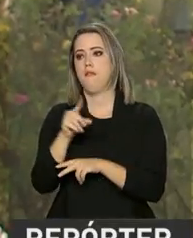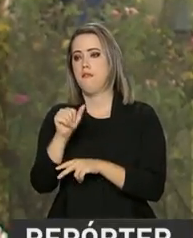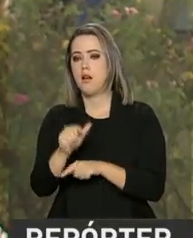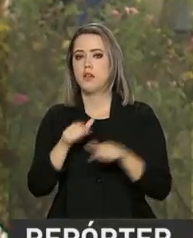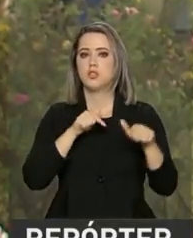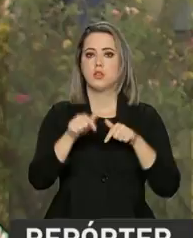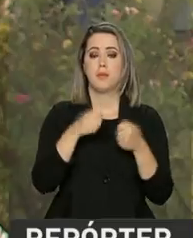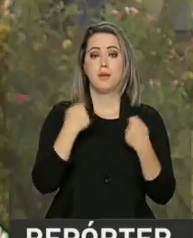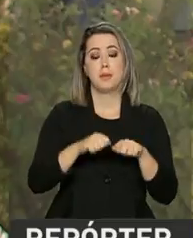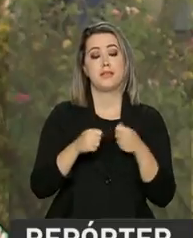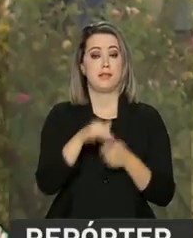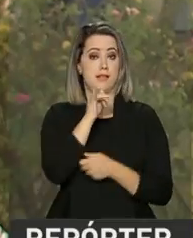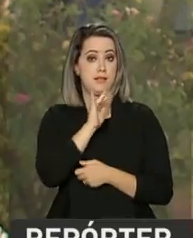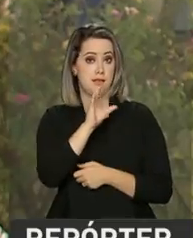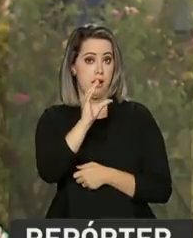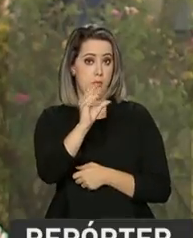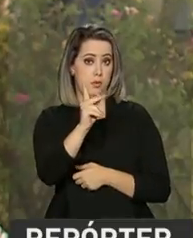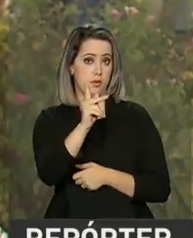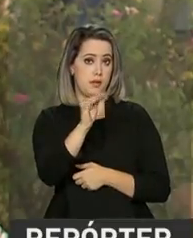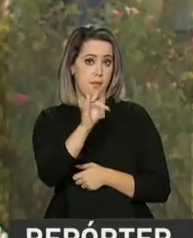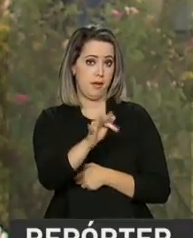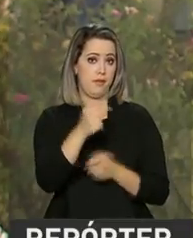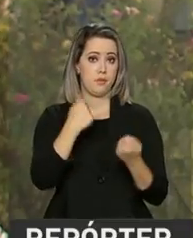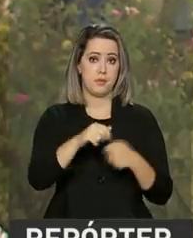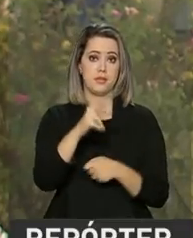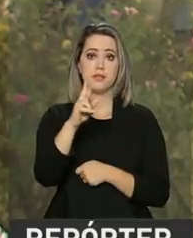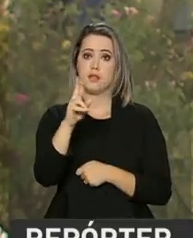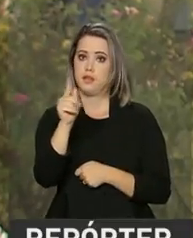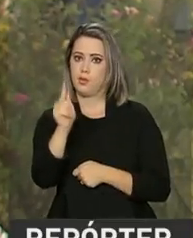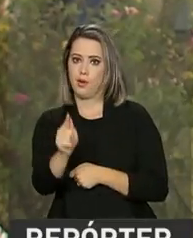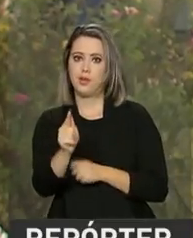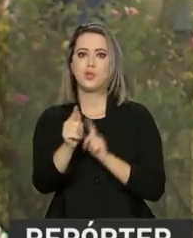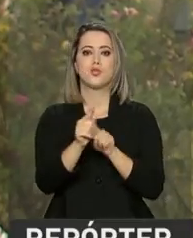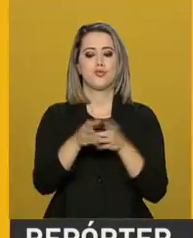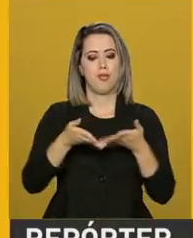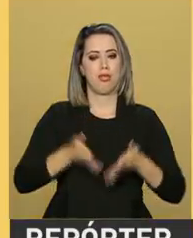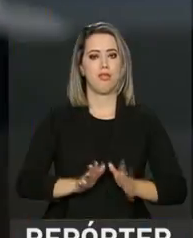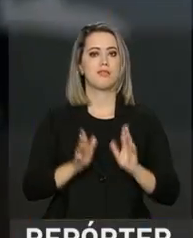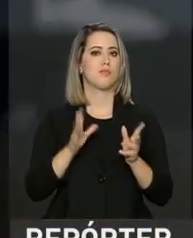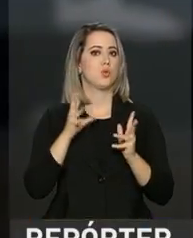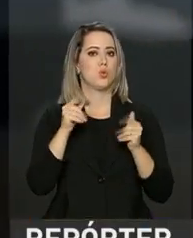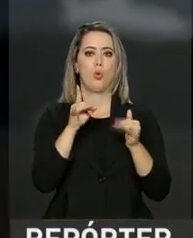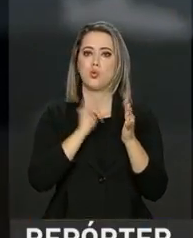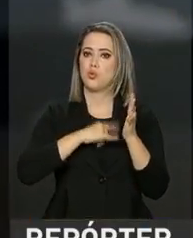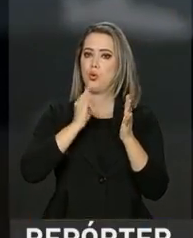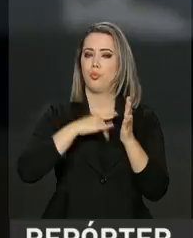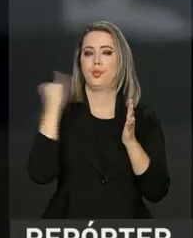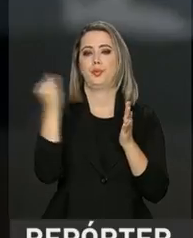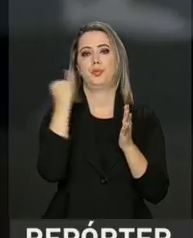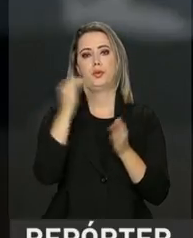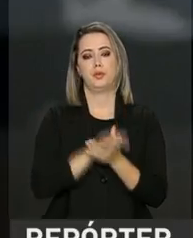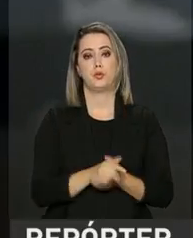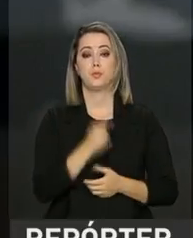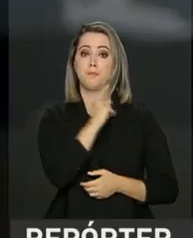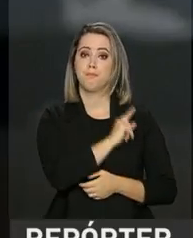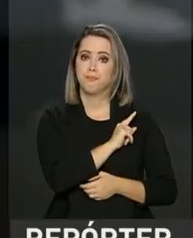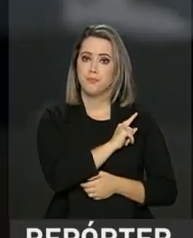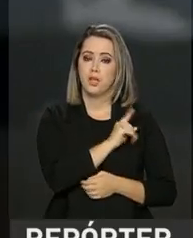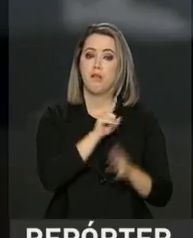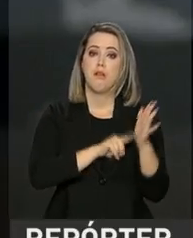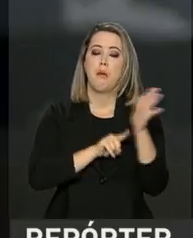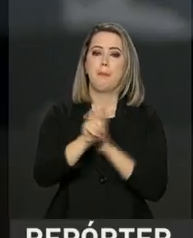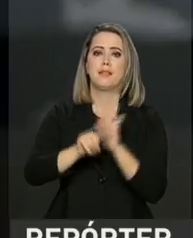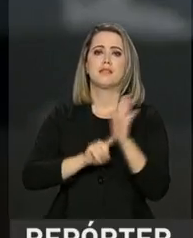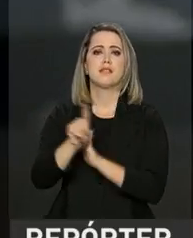do CPF para ter o CPF ele tem que ter o RG e a certidão de nascimento e assim por diante pesquisa do departamento penitenciário Nacional